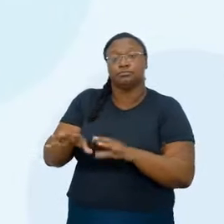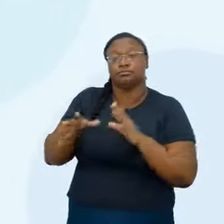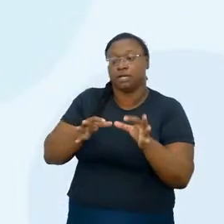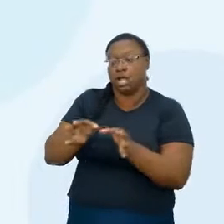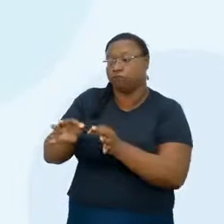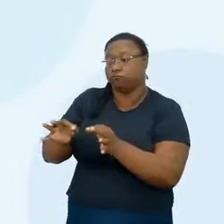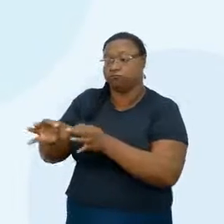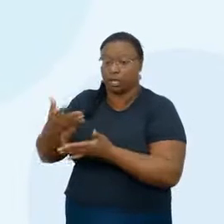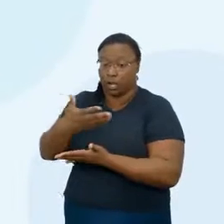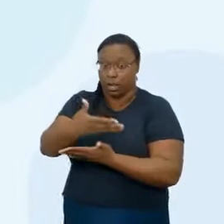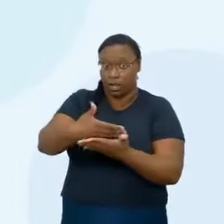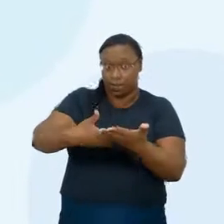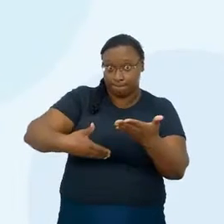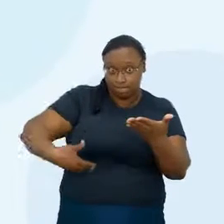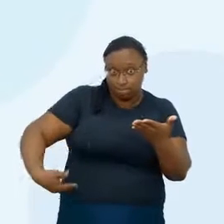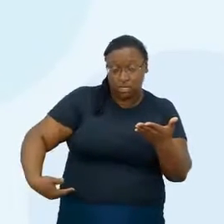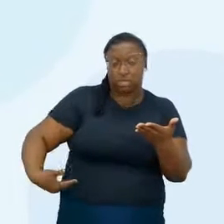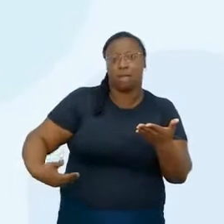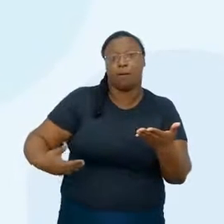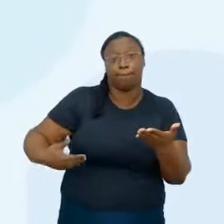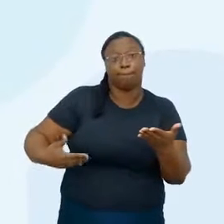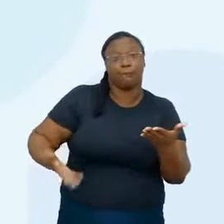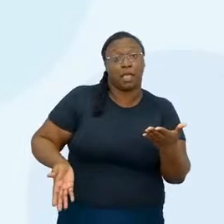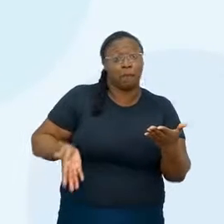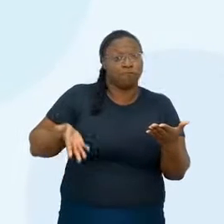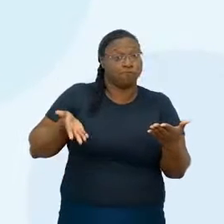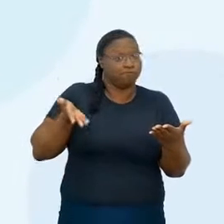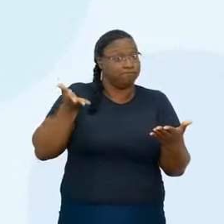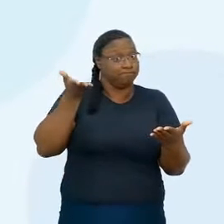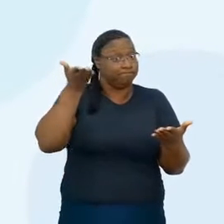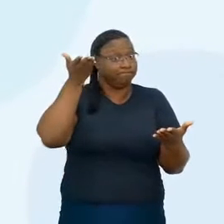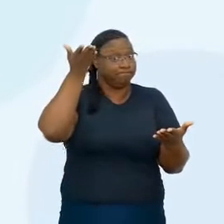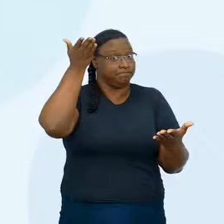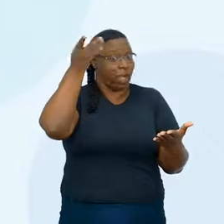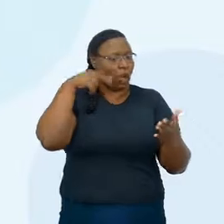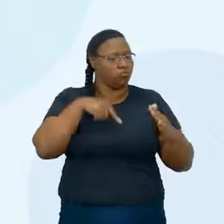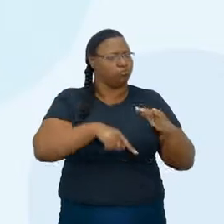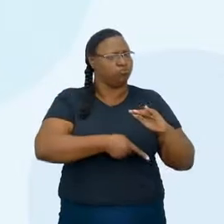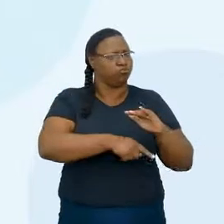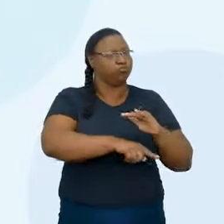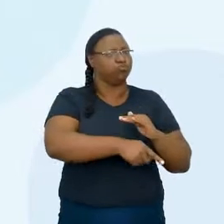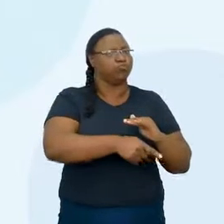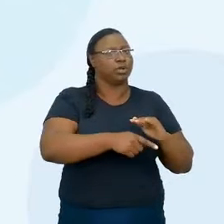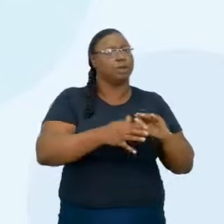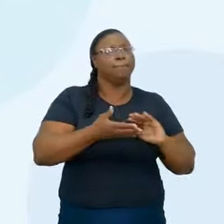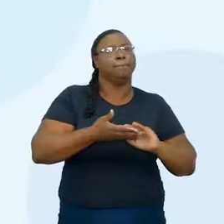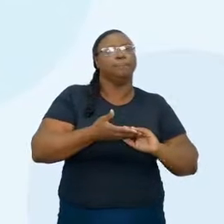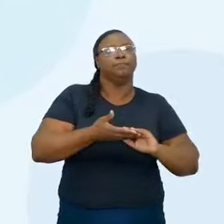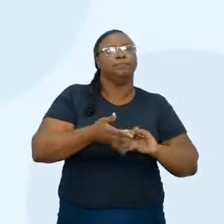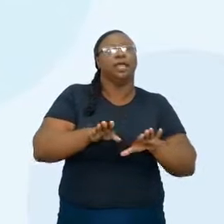material mais validado, mais aprofundado, com menos